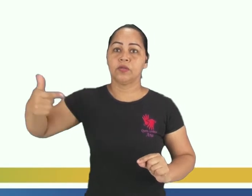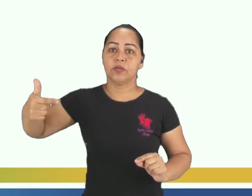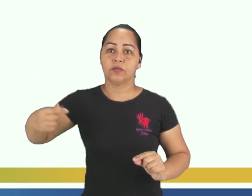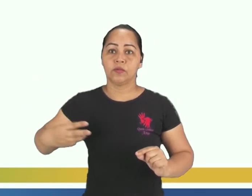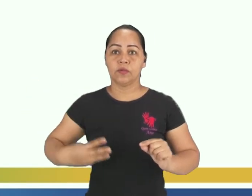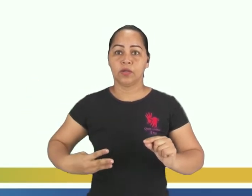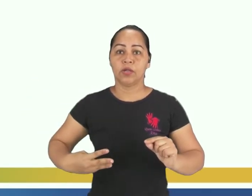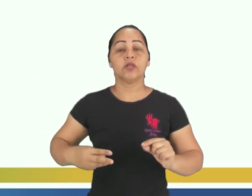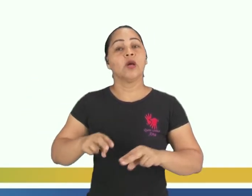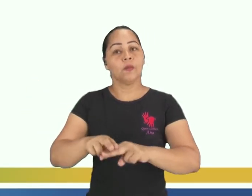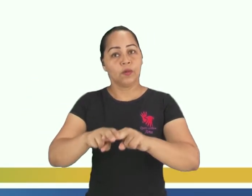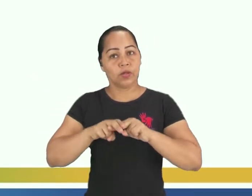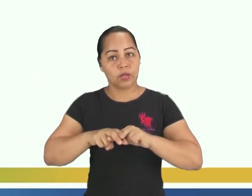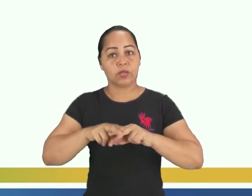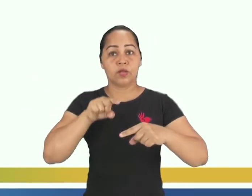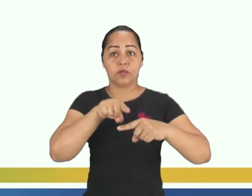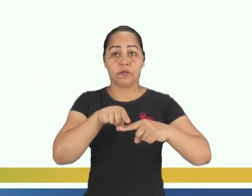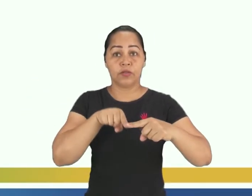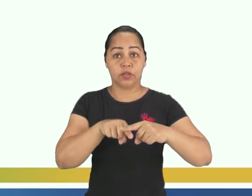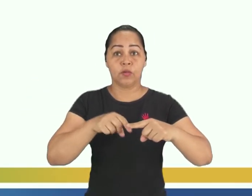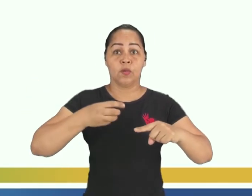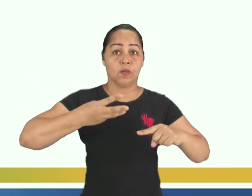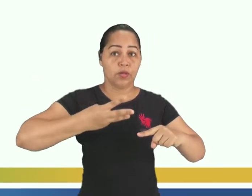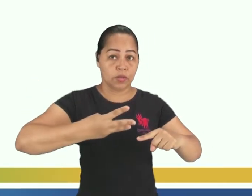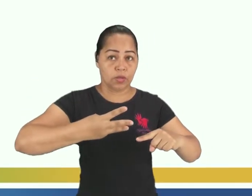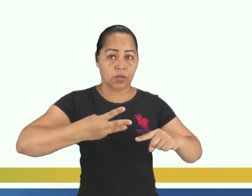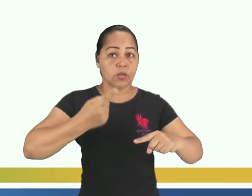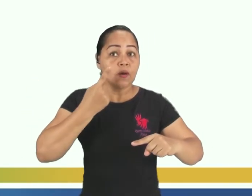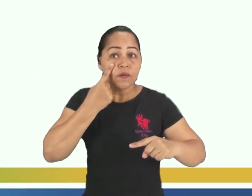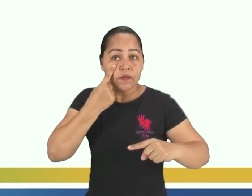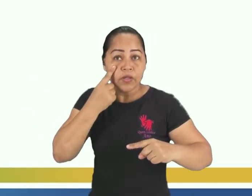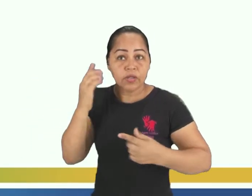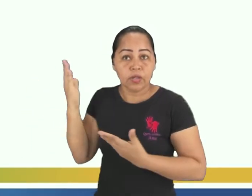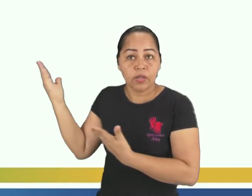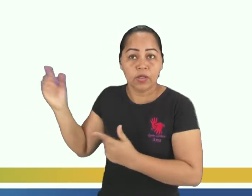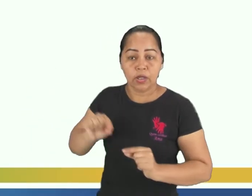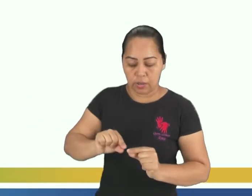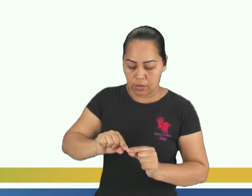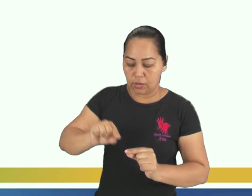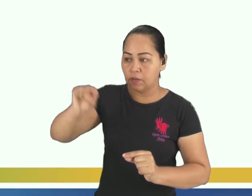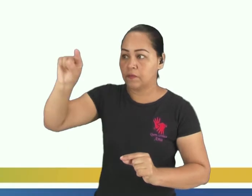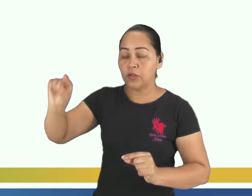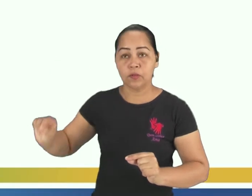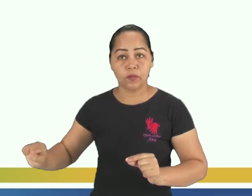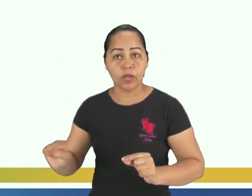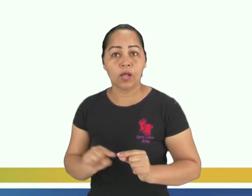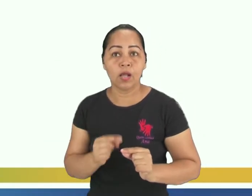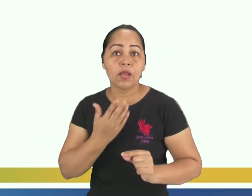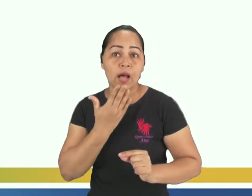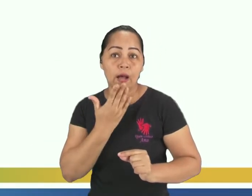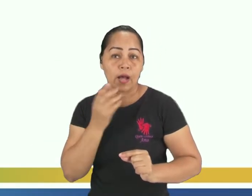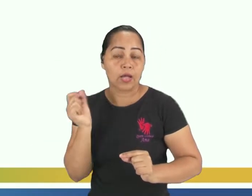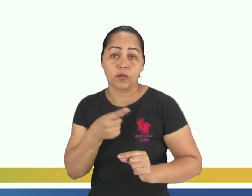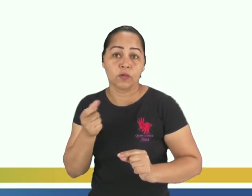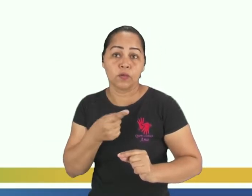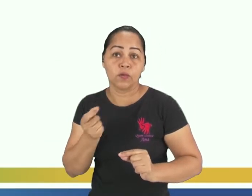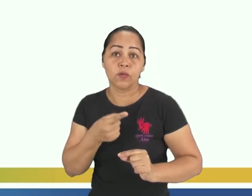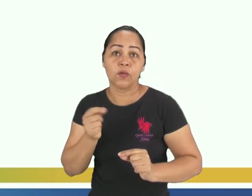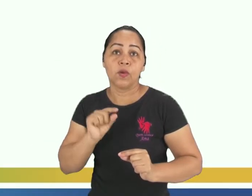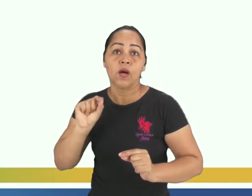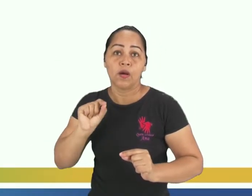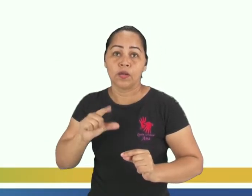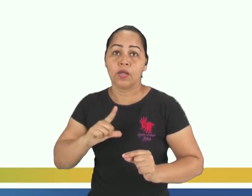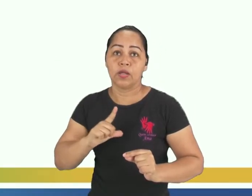para 3. Então, observe na figura que nós temos um triângulo equilátero, ou seja, 3 lados com a